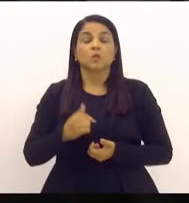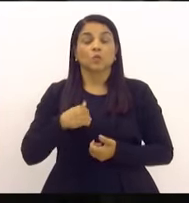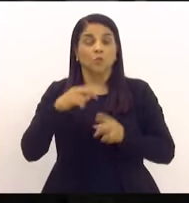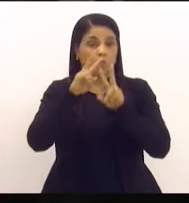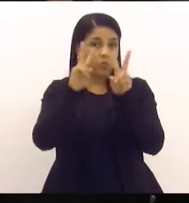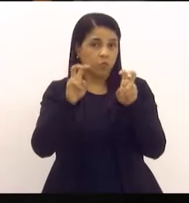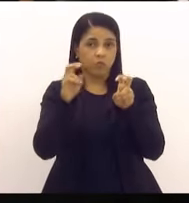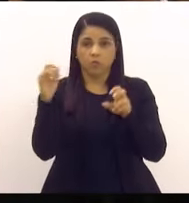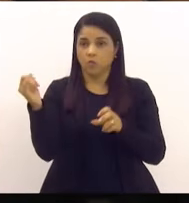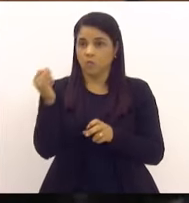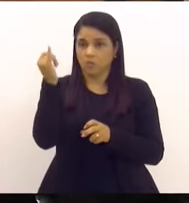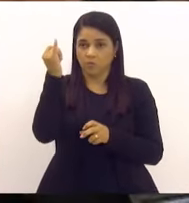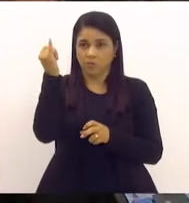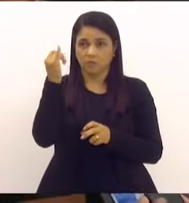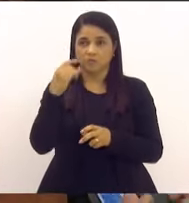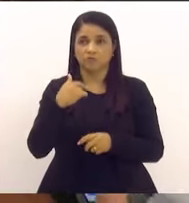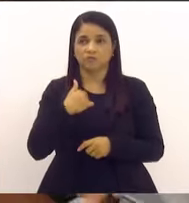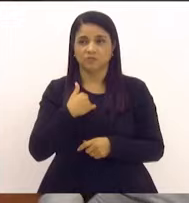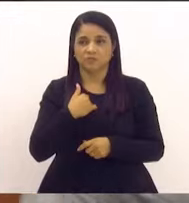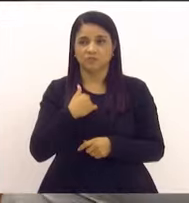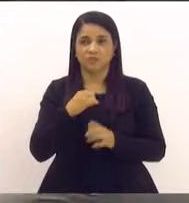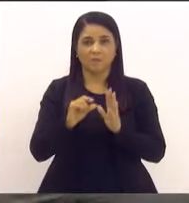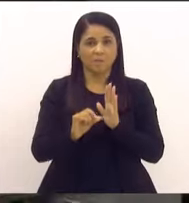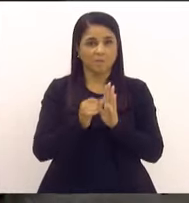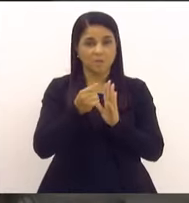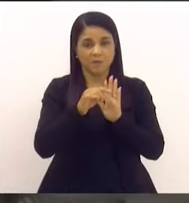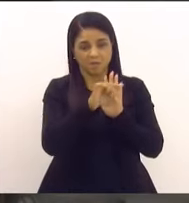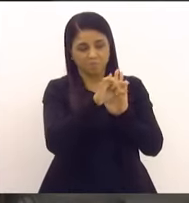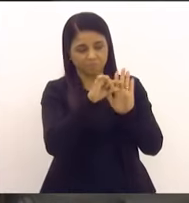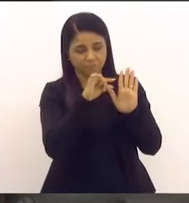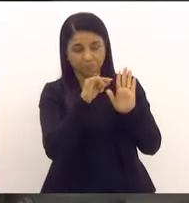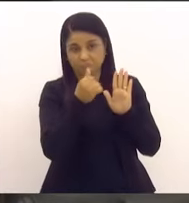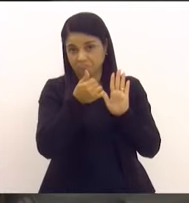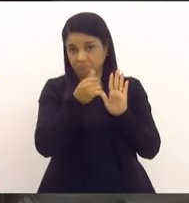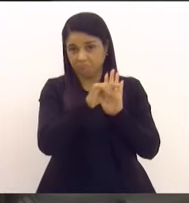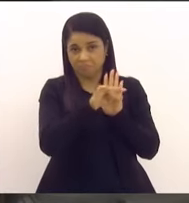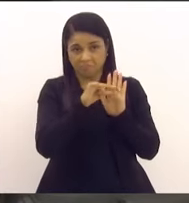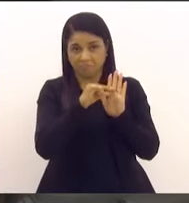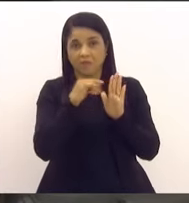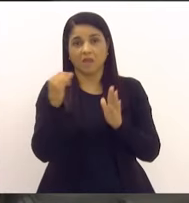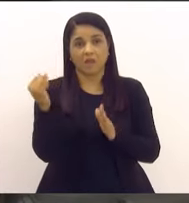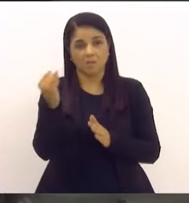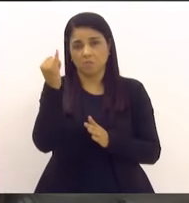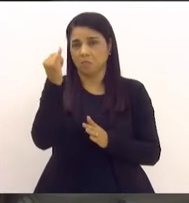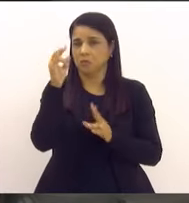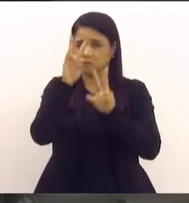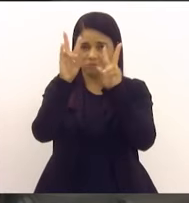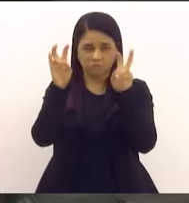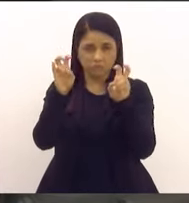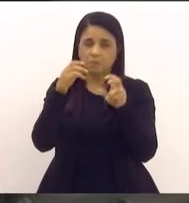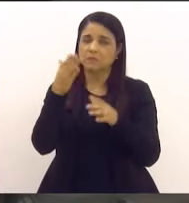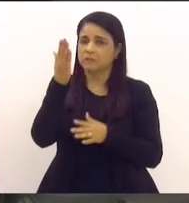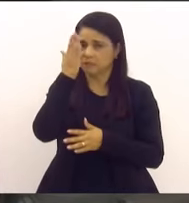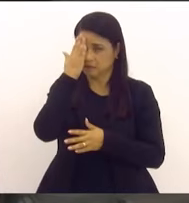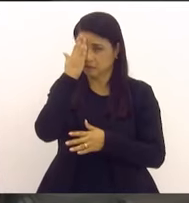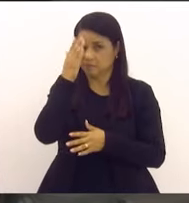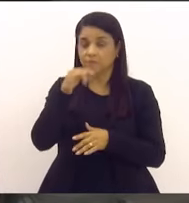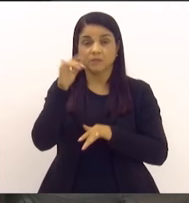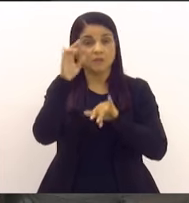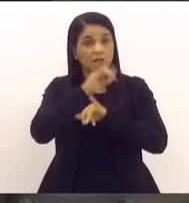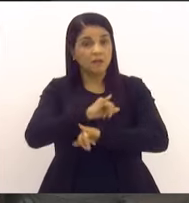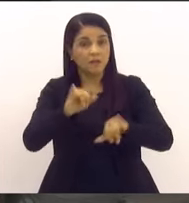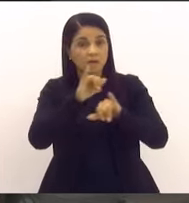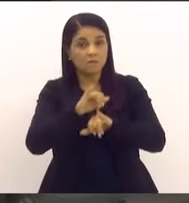importante, que eu estou vendo que a gente está na primeira pauta ainda, e eu sei da importância do assunto, mas lembrar a todos que